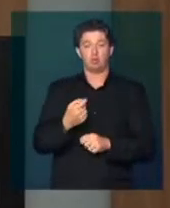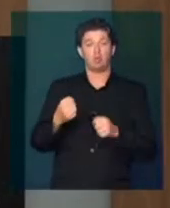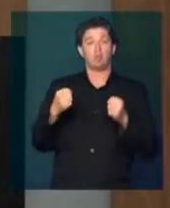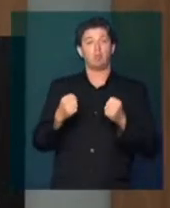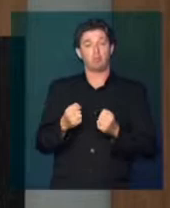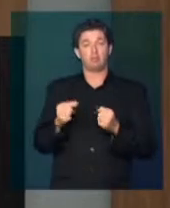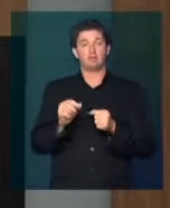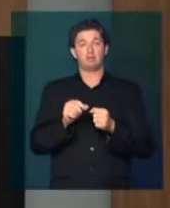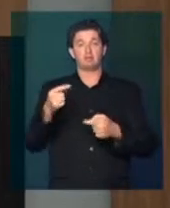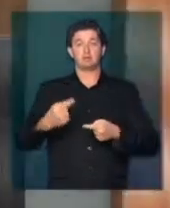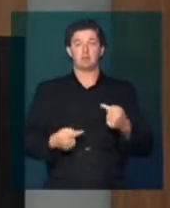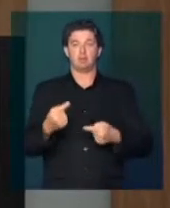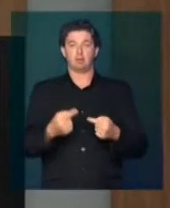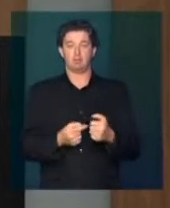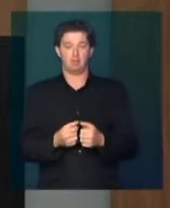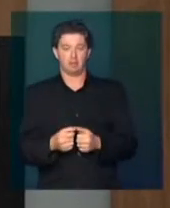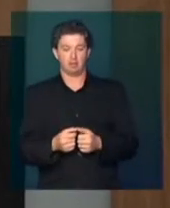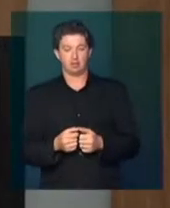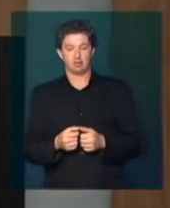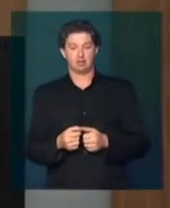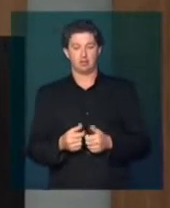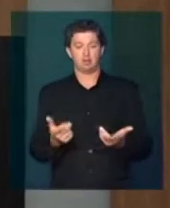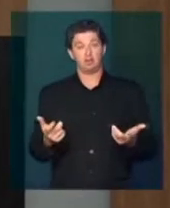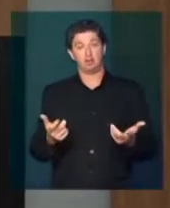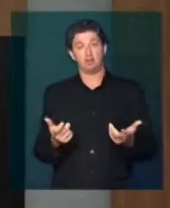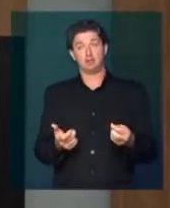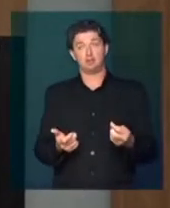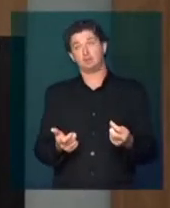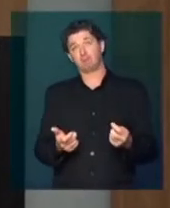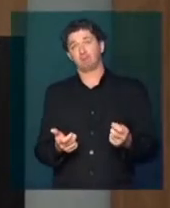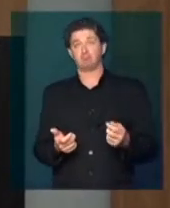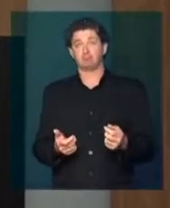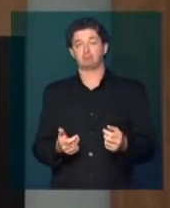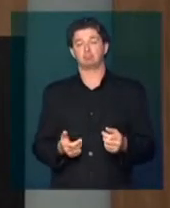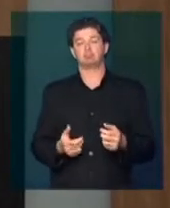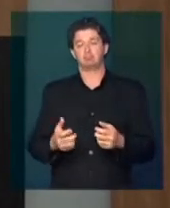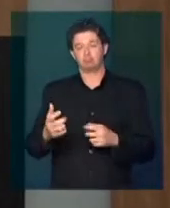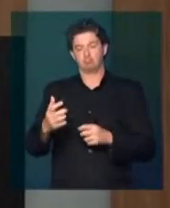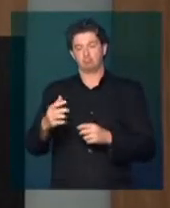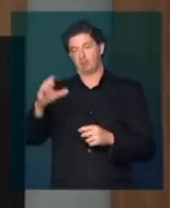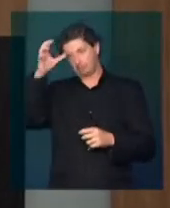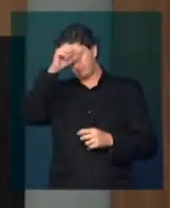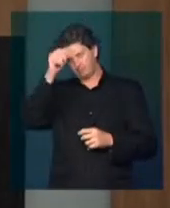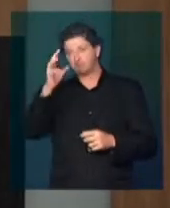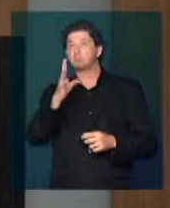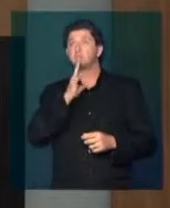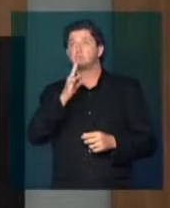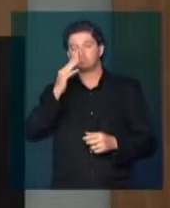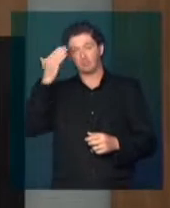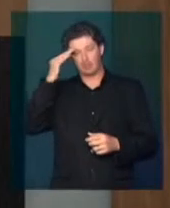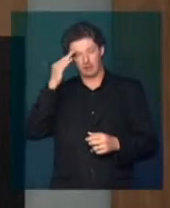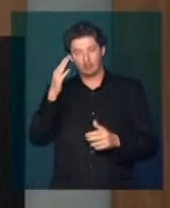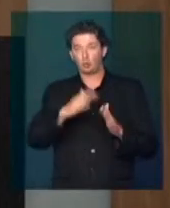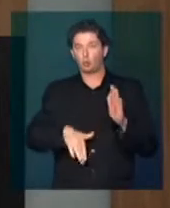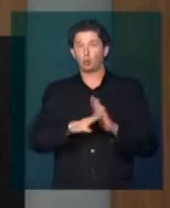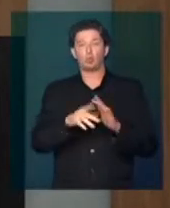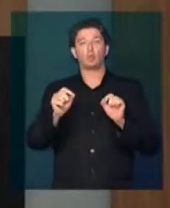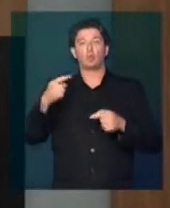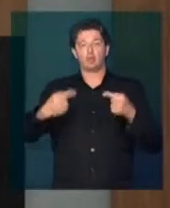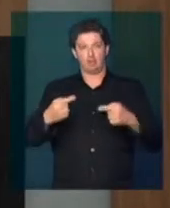o debate e ter, digamos assim, o convencimento generalizado das medidas que estão sendo